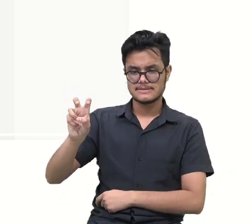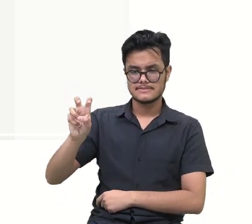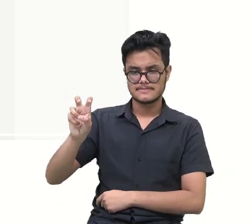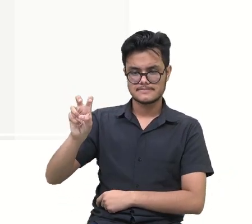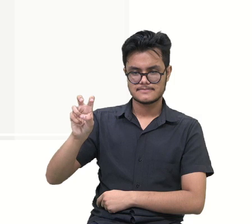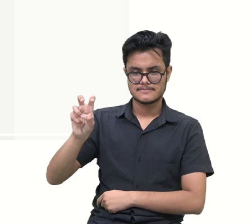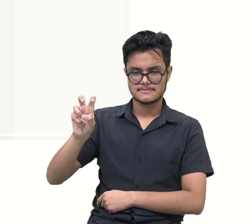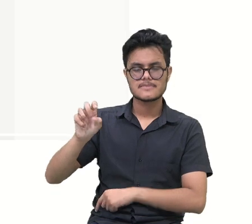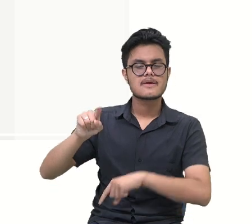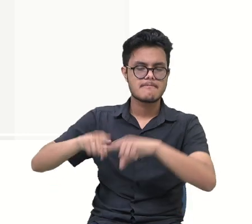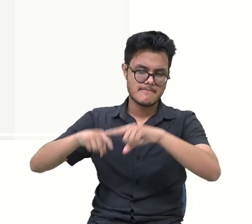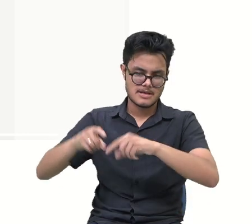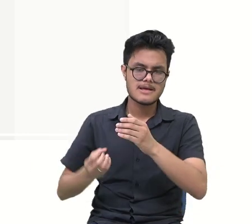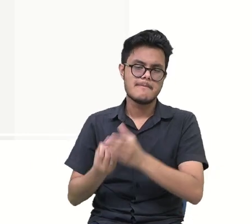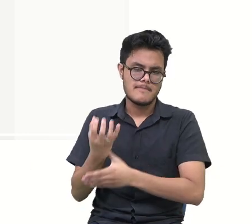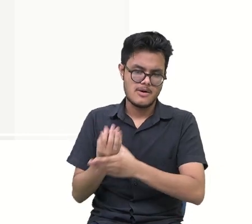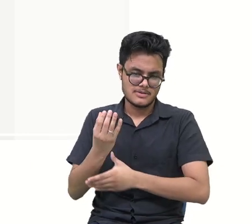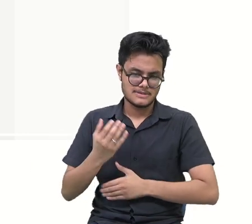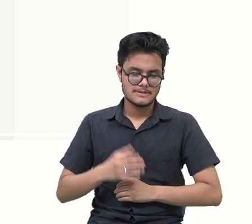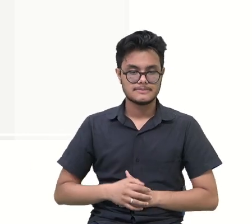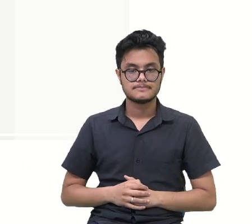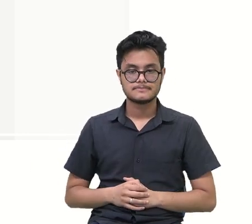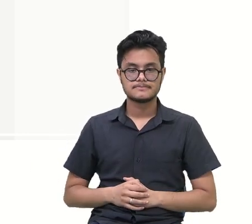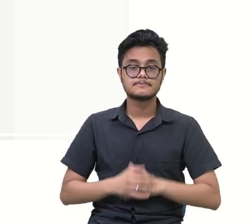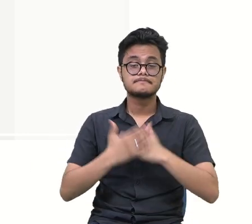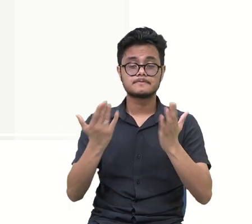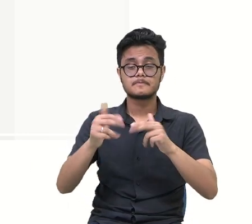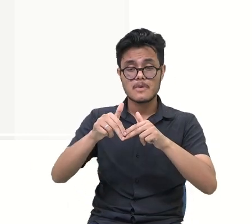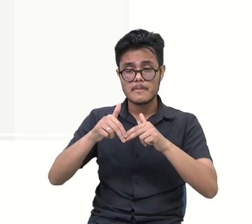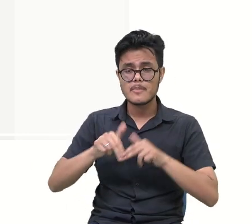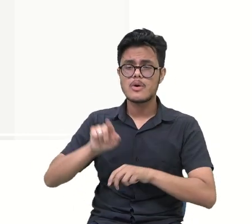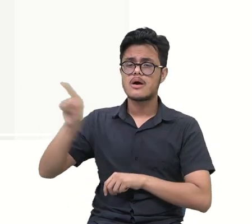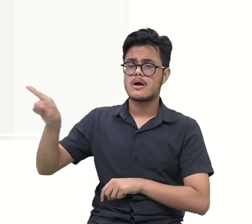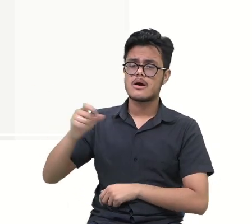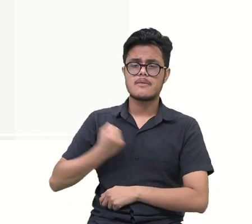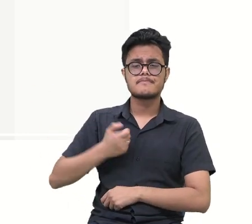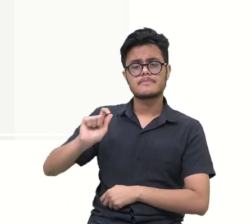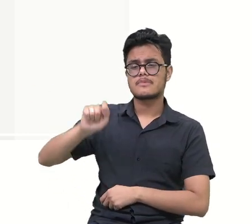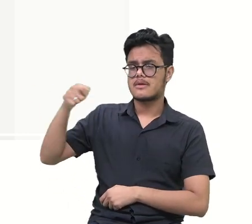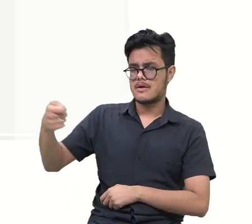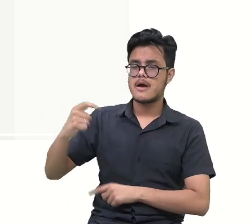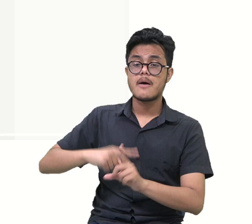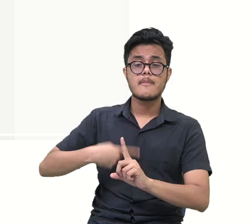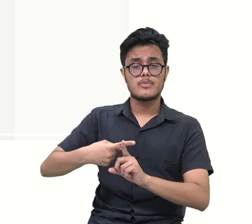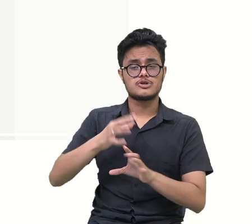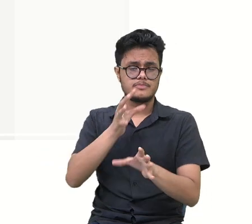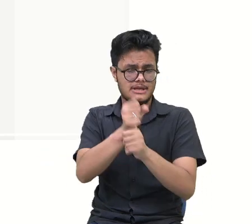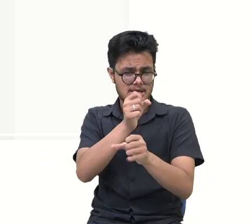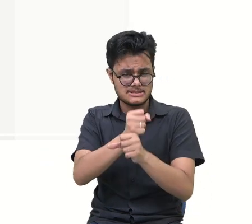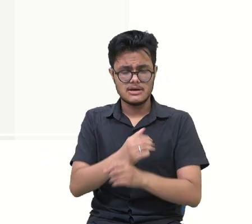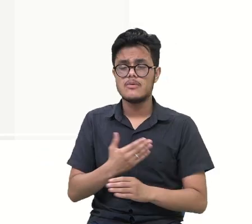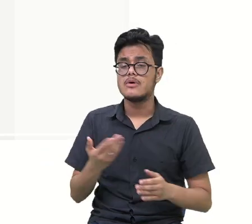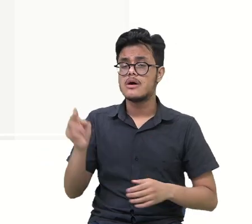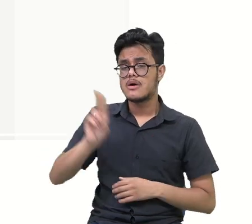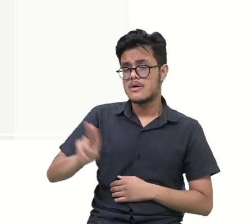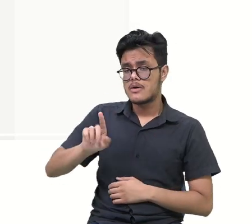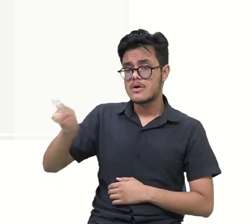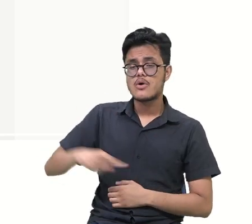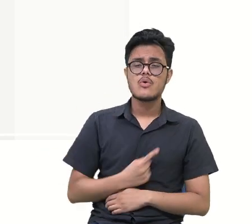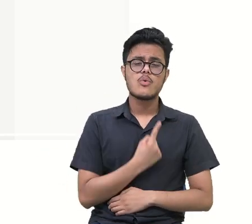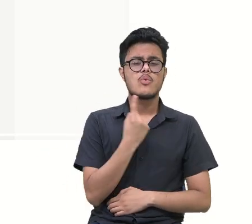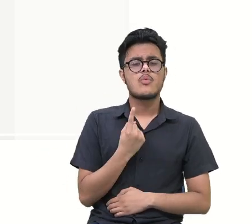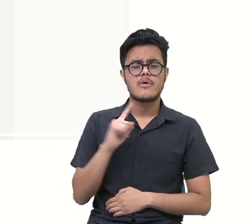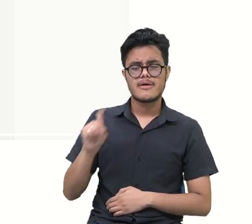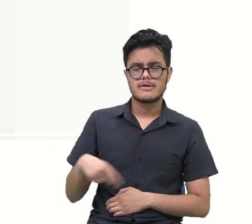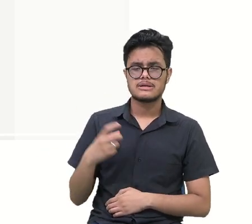unidades que está sendo produzida naquele ano. Por isso que o fator de multiplicação que nós vamos utilizar aqui é